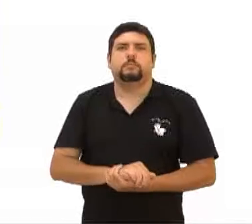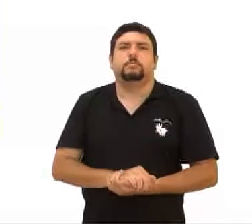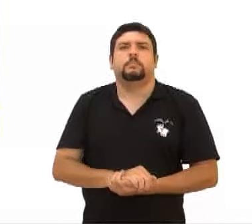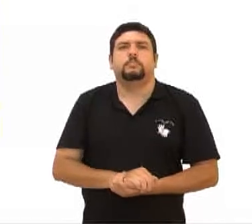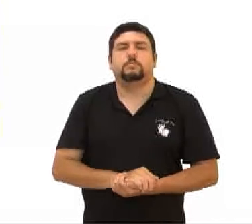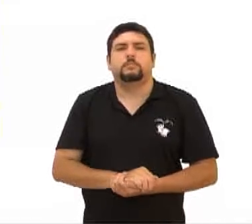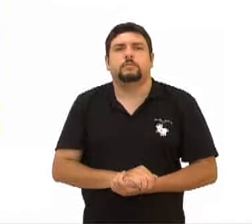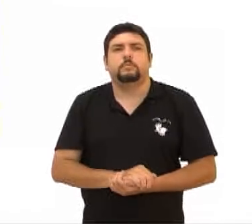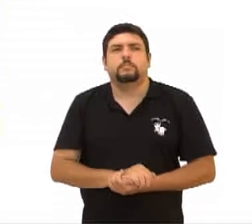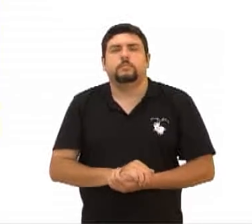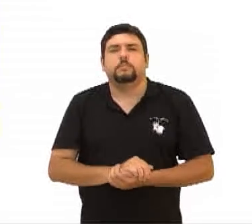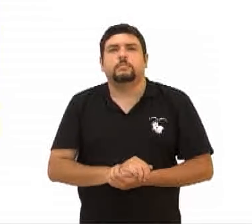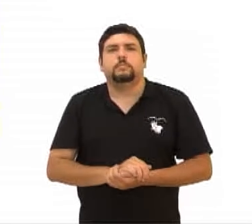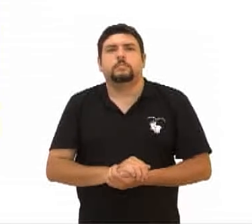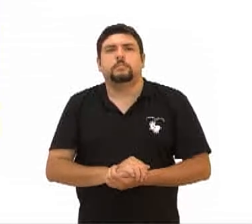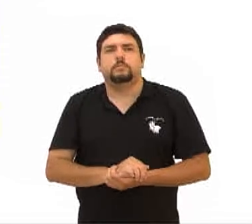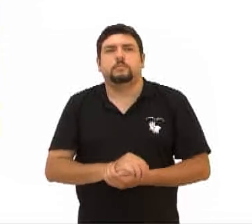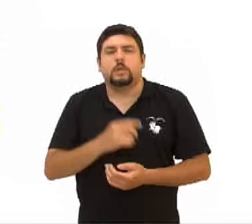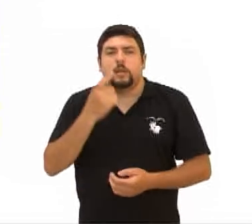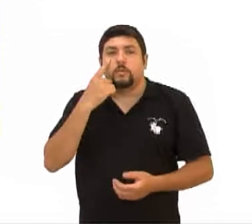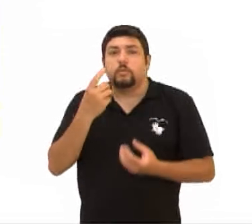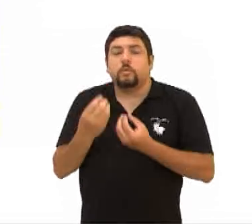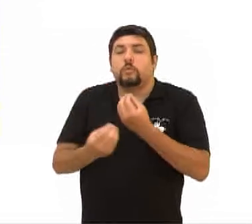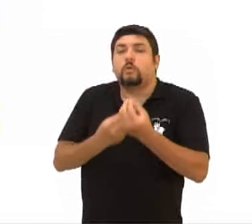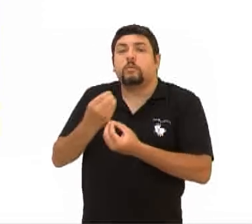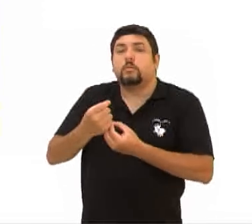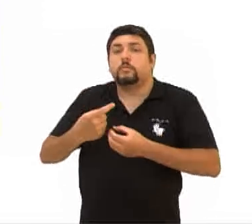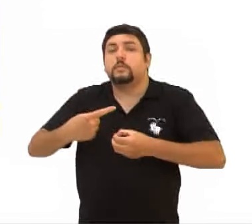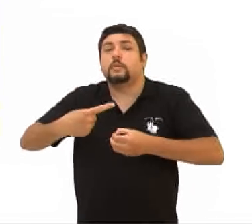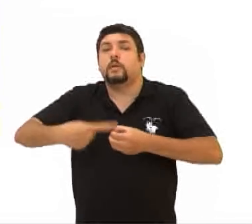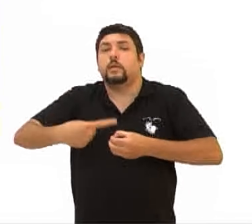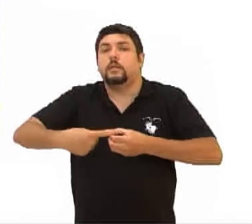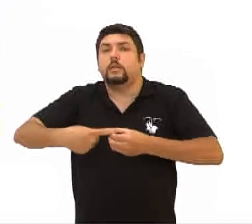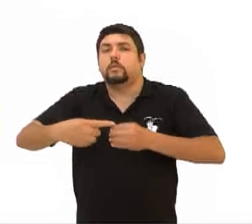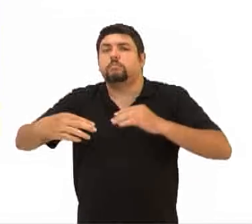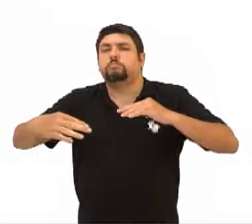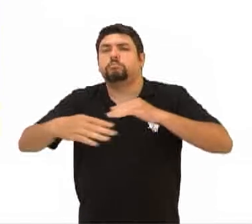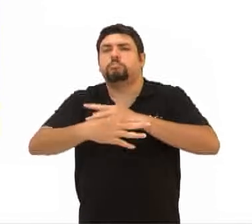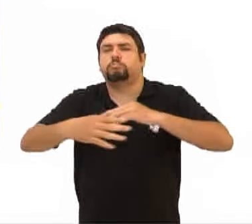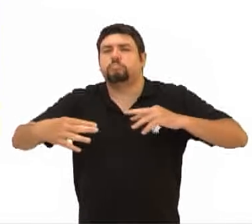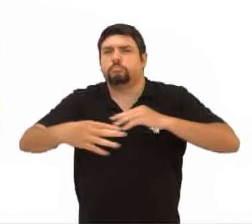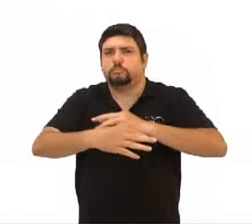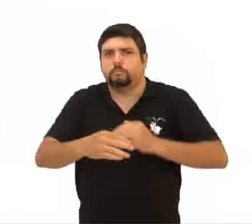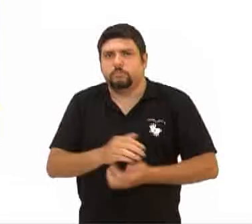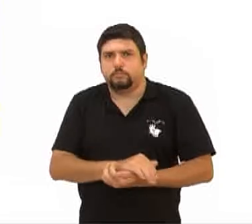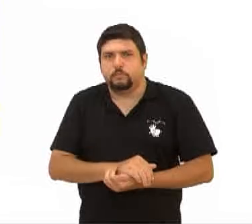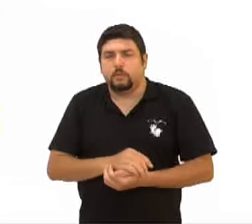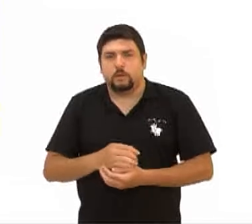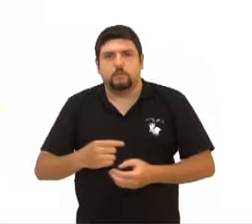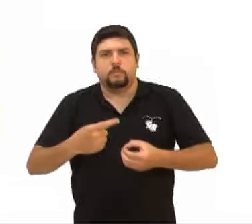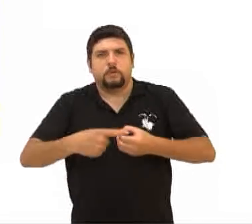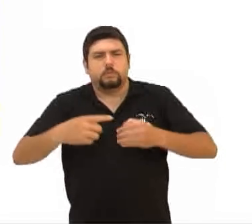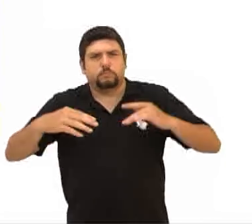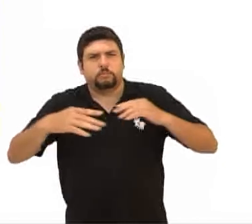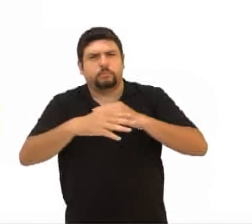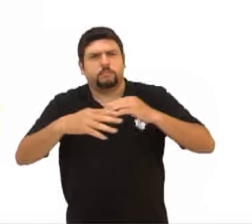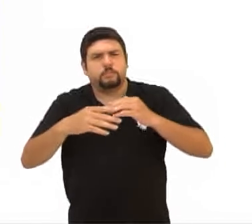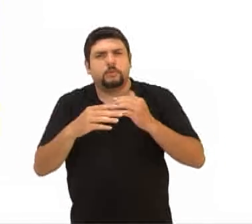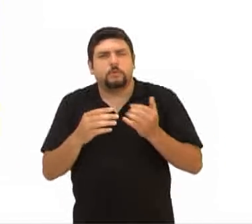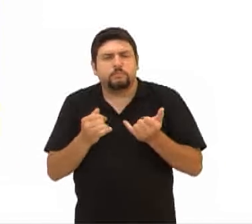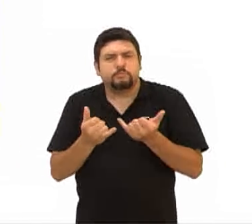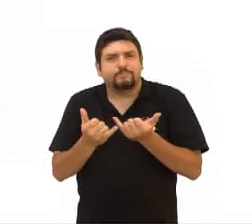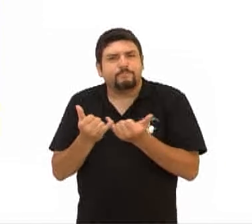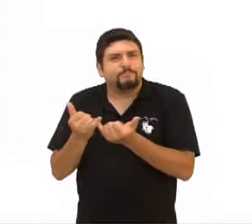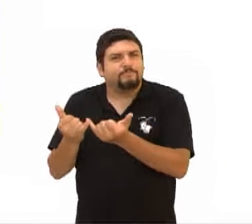Aí, característica das áreas urbanas. As áreas urbanas, elas são muito semelhantes, né?